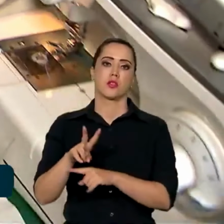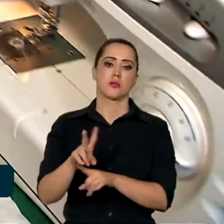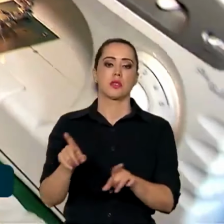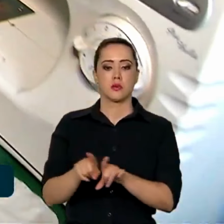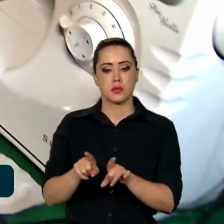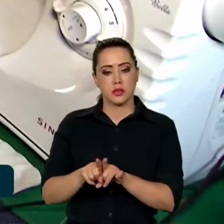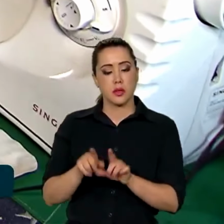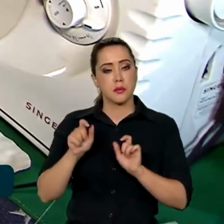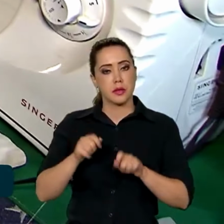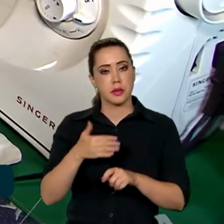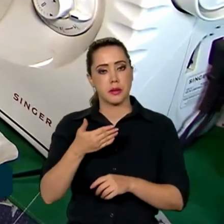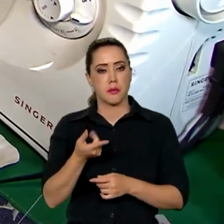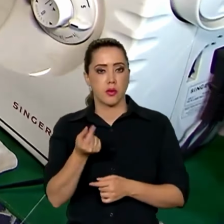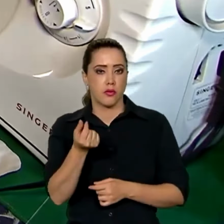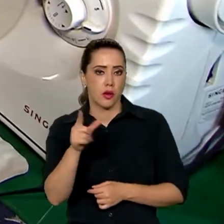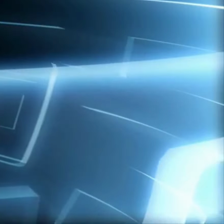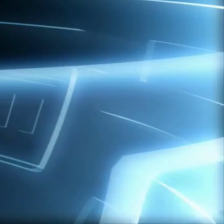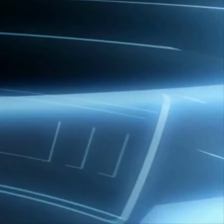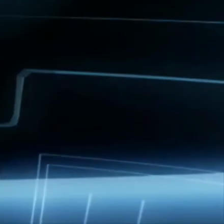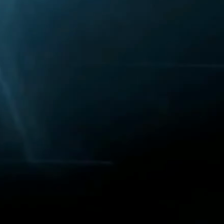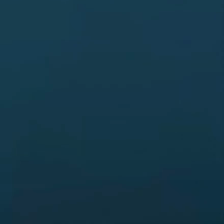ainda pela receita reduzida.